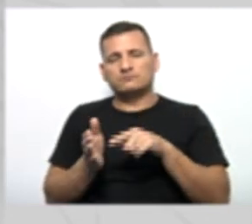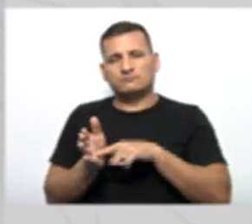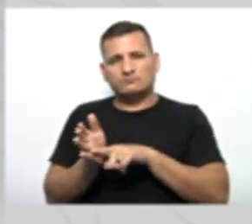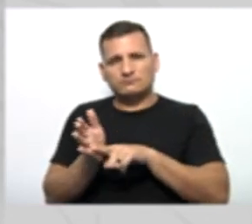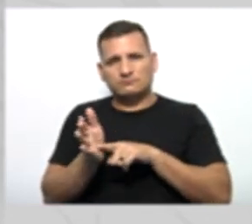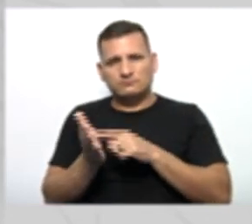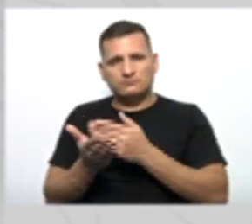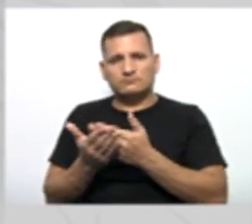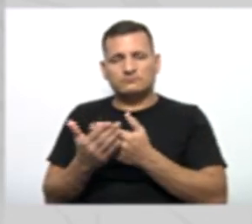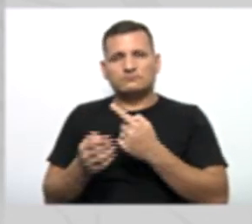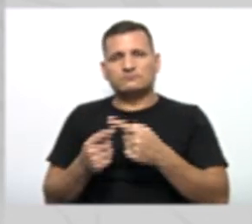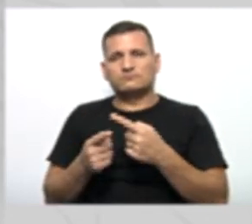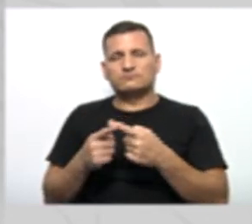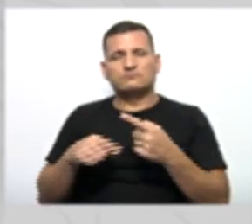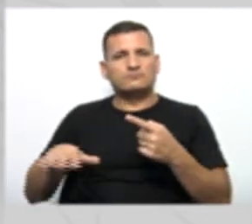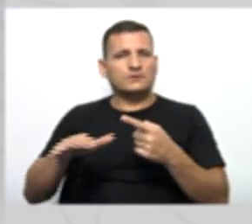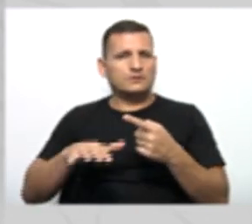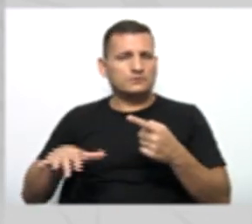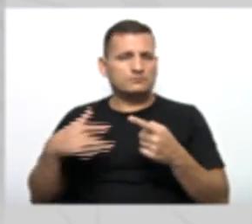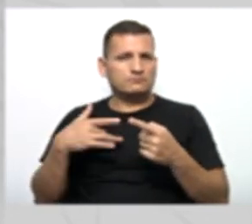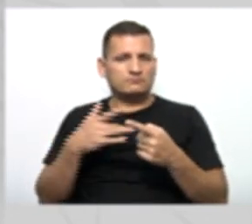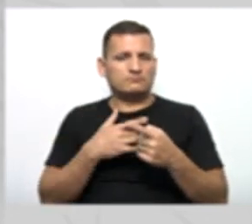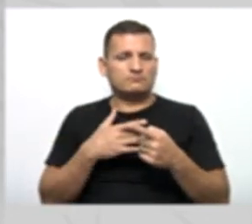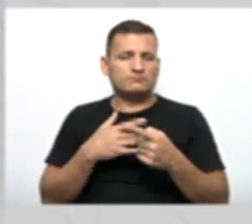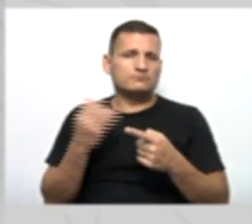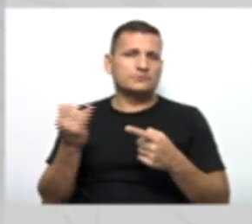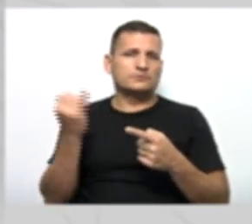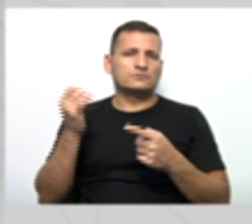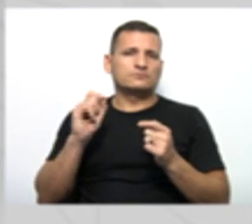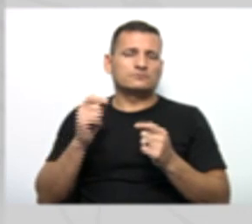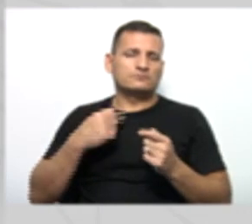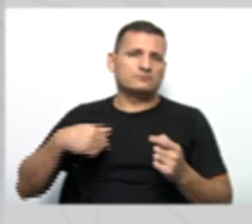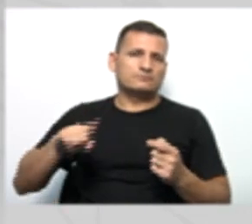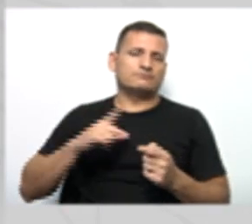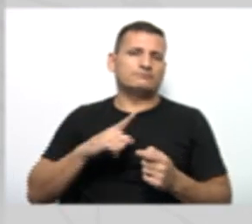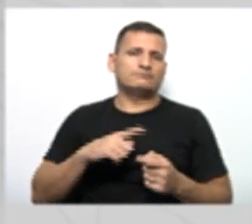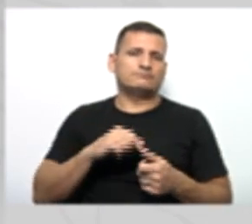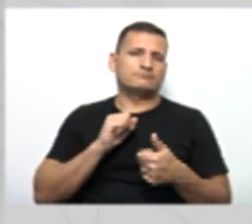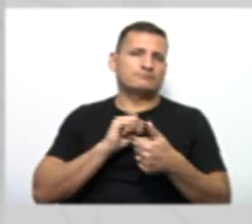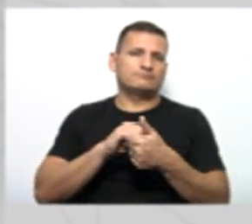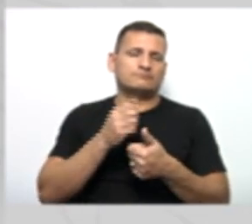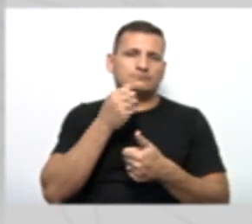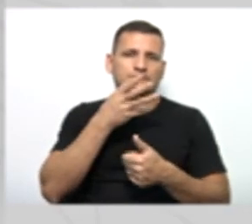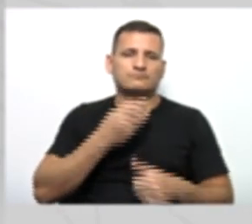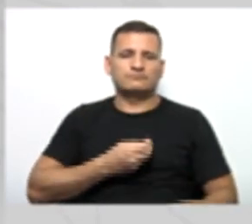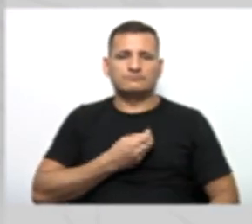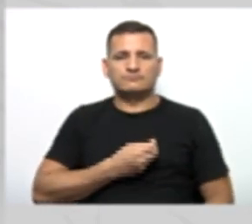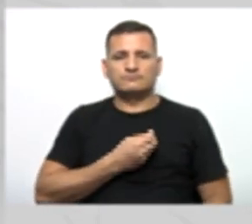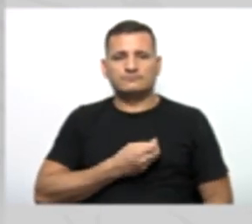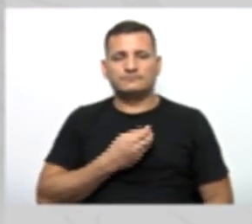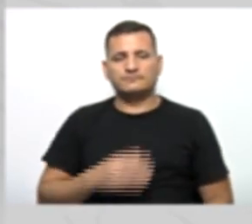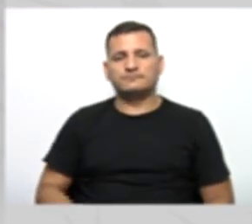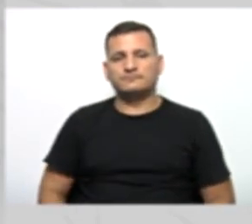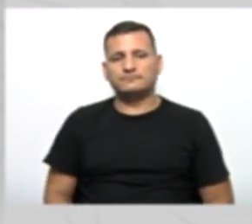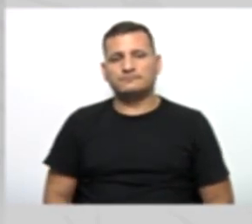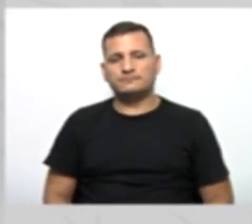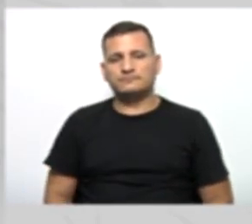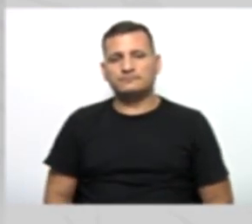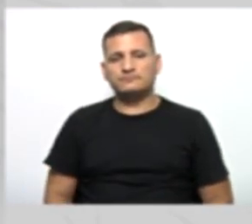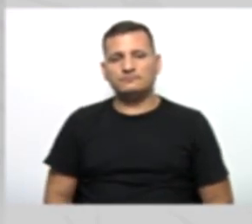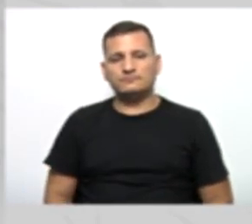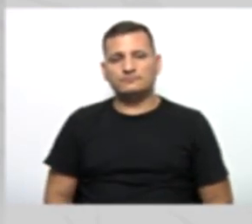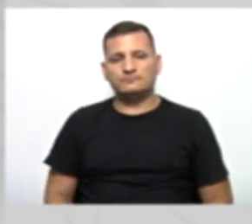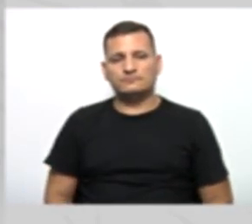ambiente saudável é imprescindível para que tenhamos uma boa qualidade de vida. Então,